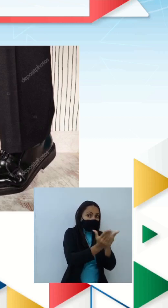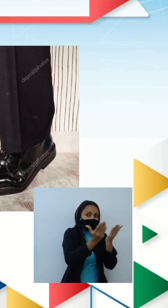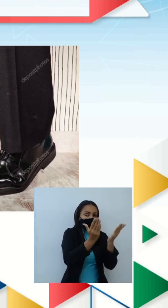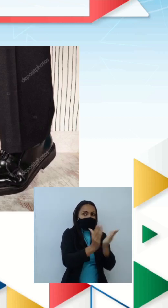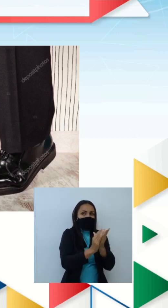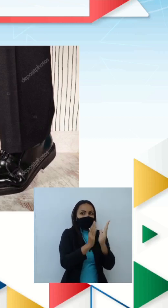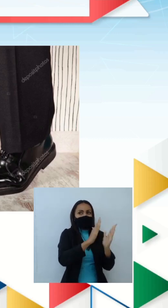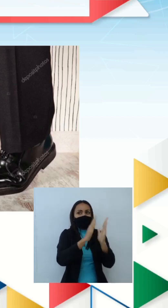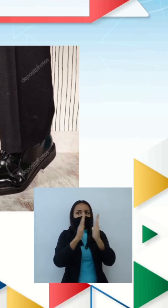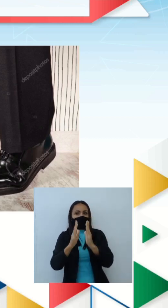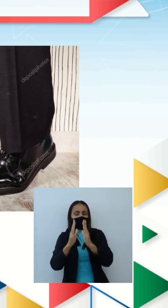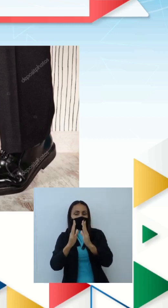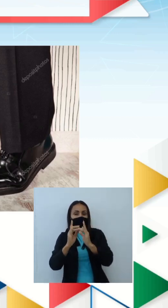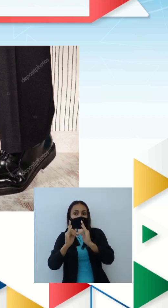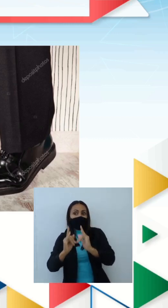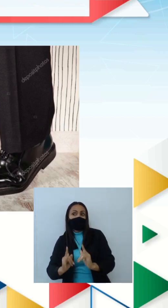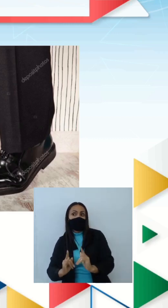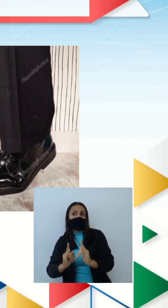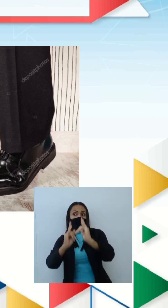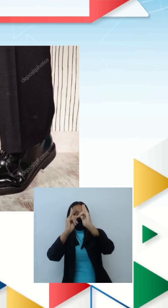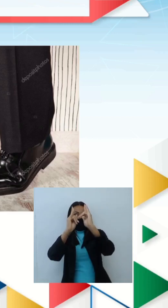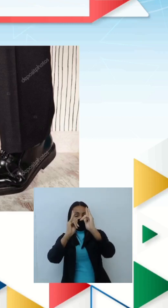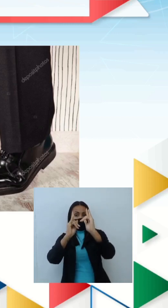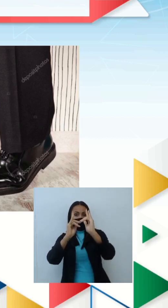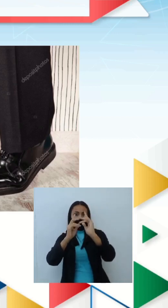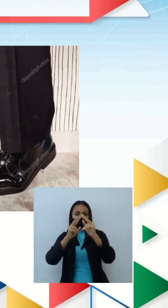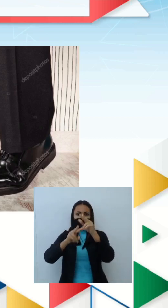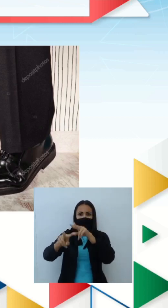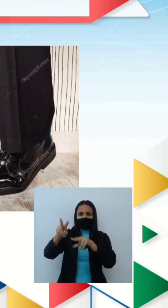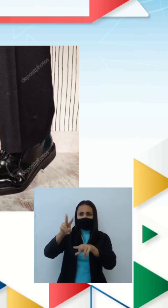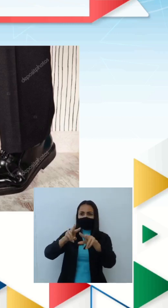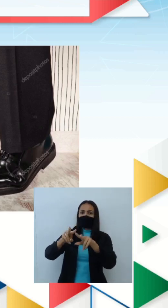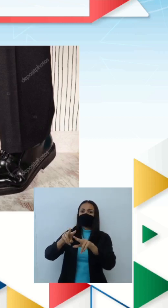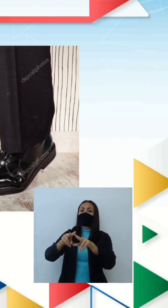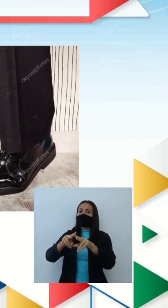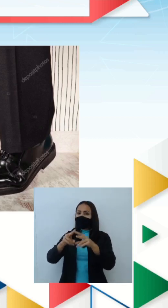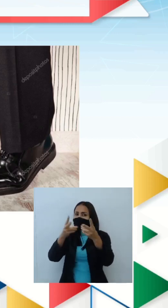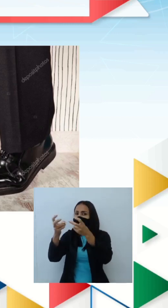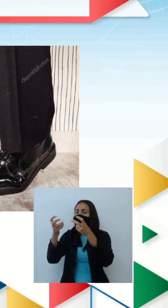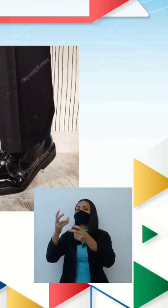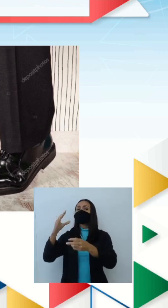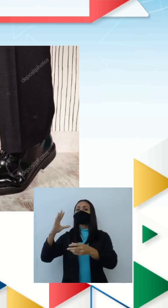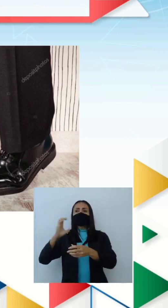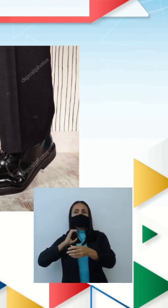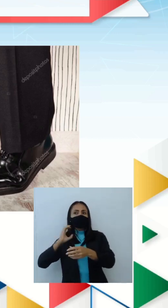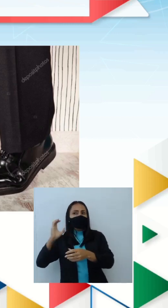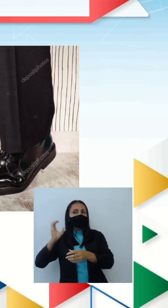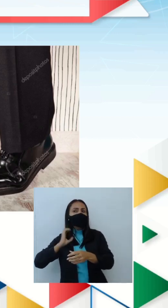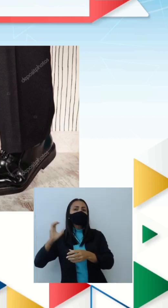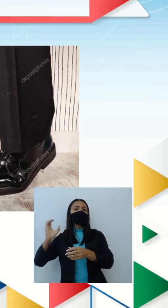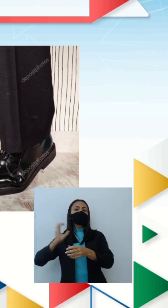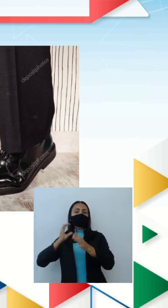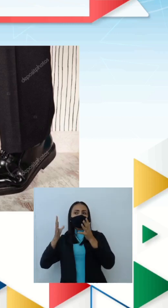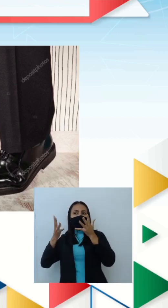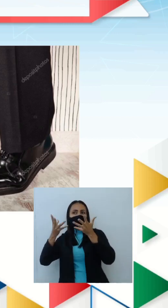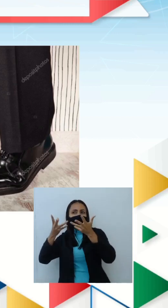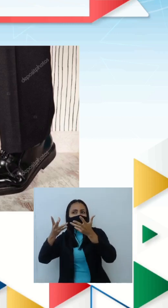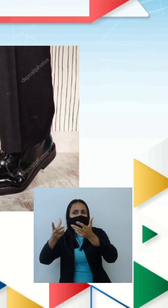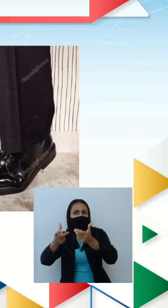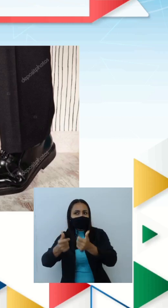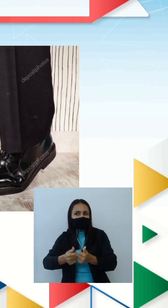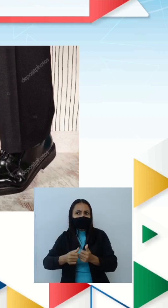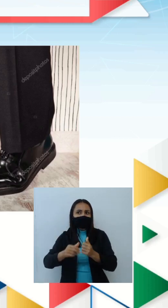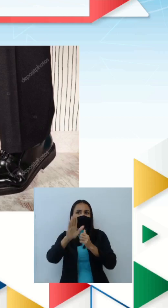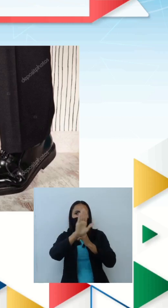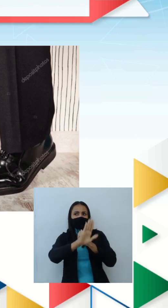numa linhagem da foto, dessa paisagem, você vê prédios maravilhosos, cheios de arbustos, do ar livre, uma